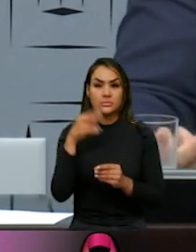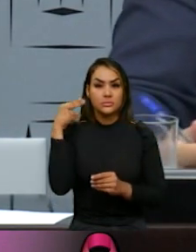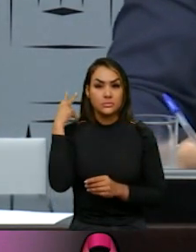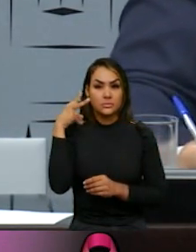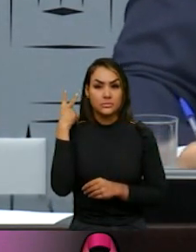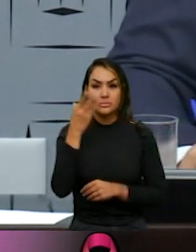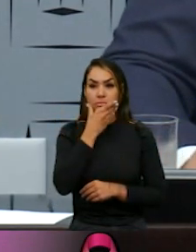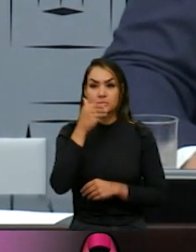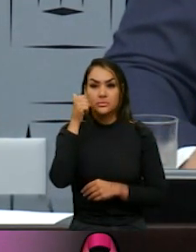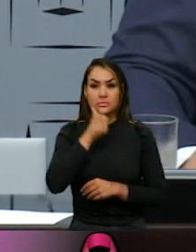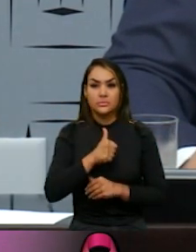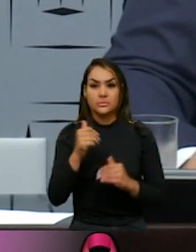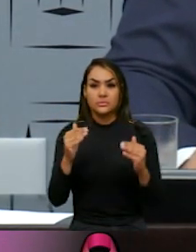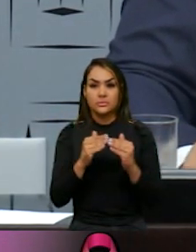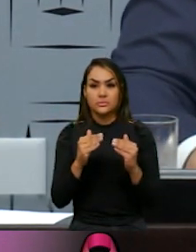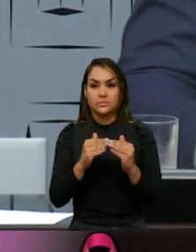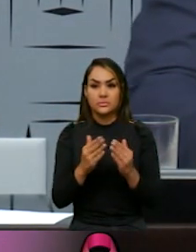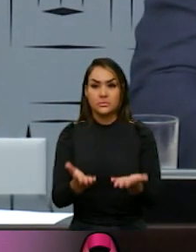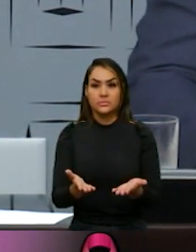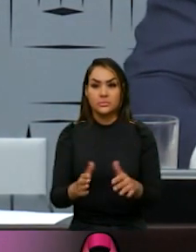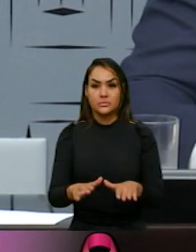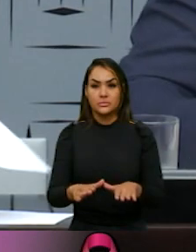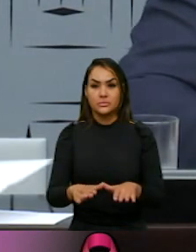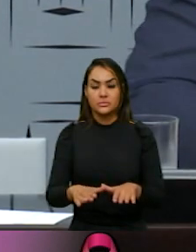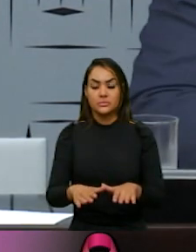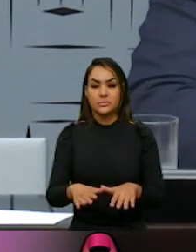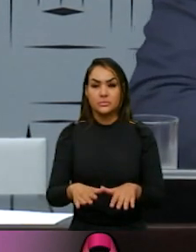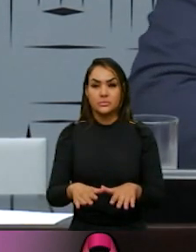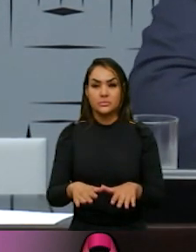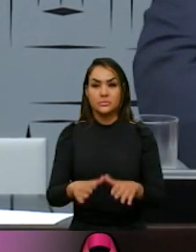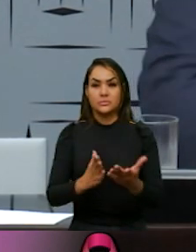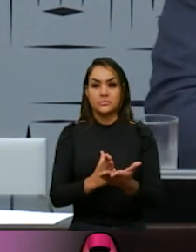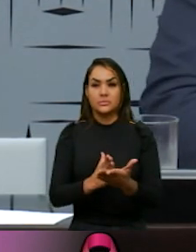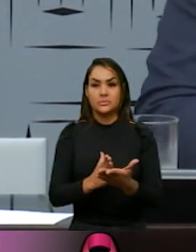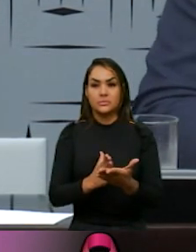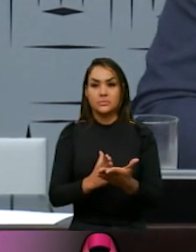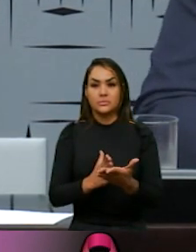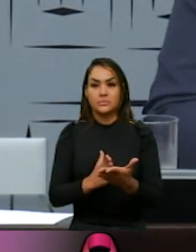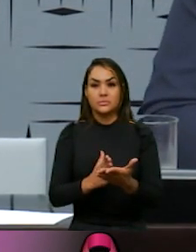Os vereadores e a vereadora que forem favoráveis, permaneçam como estão.